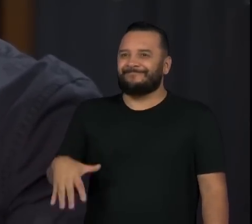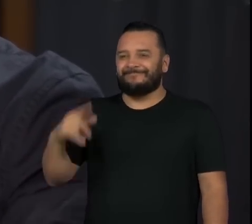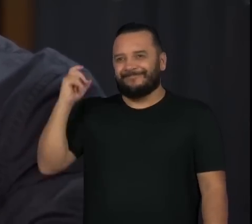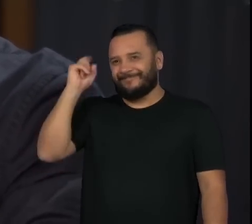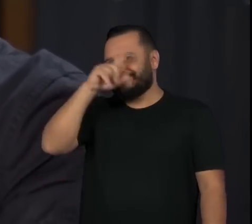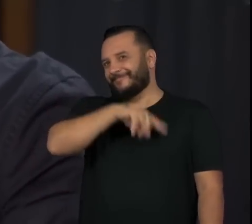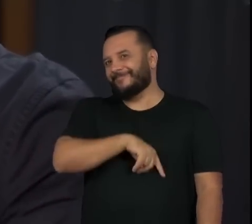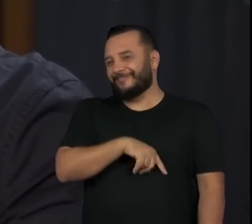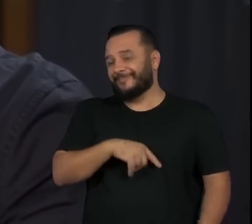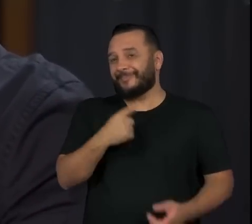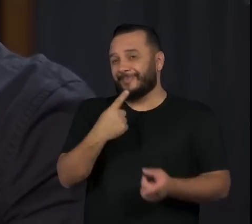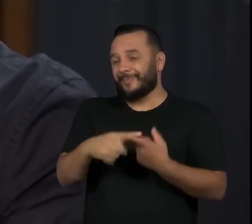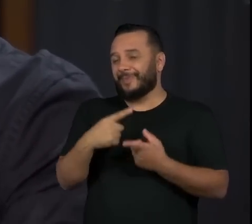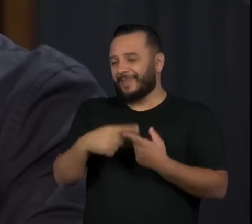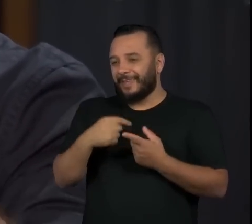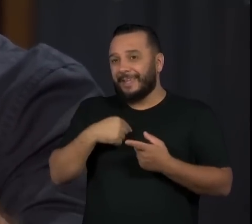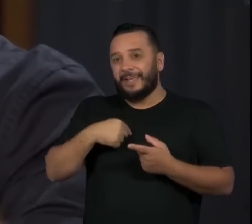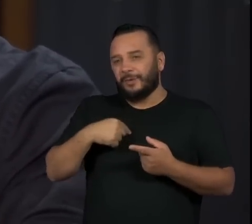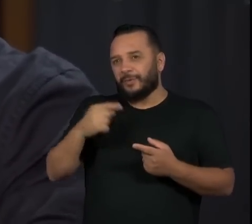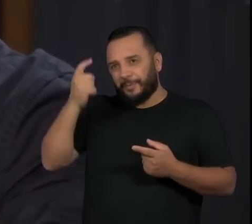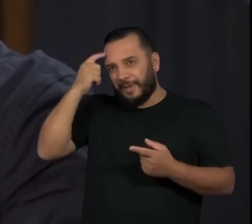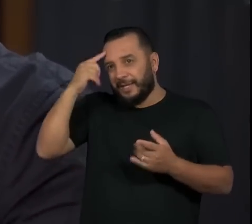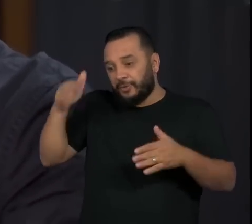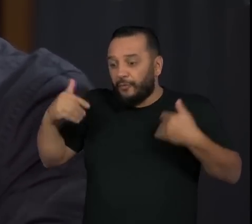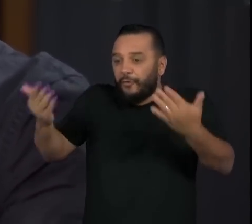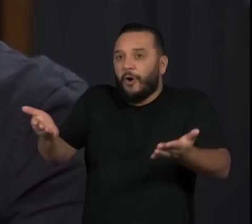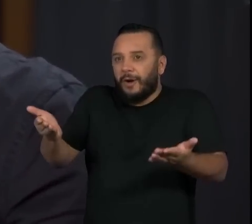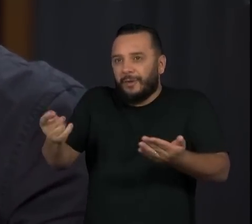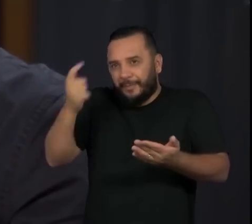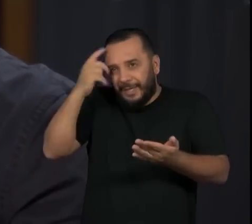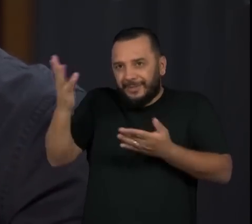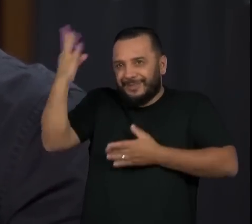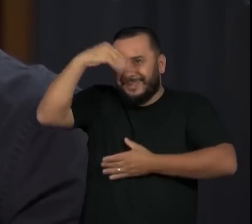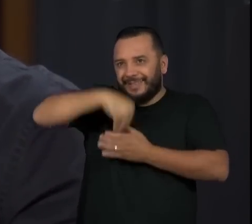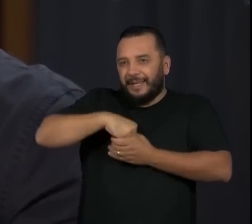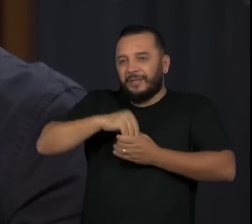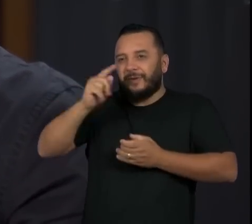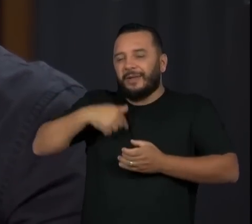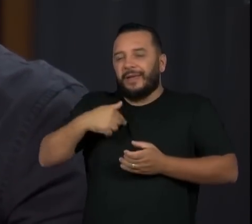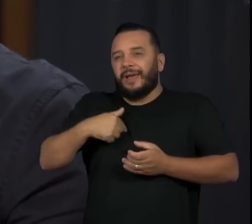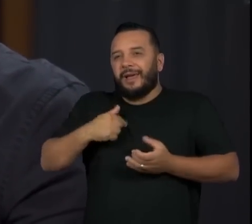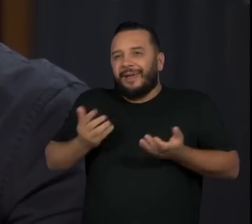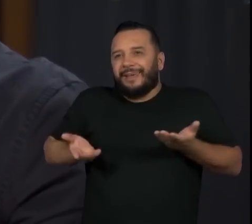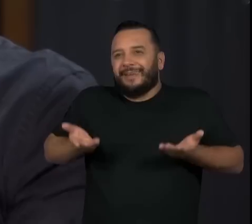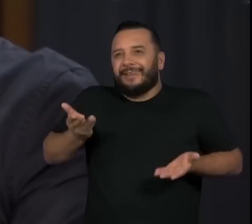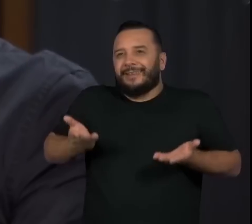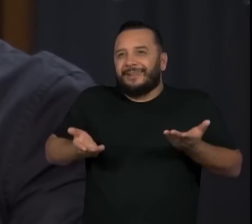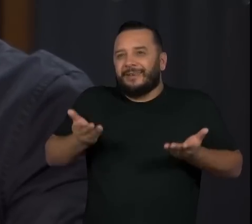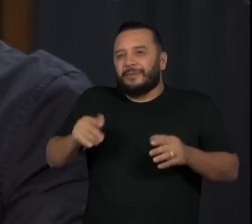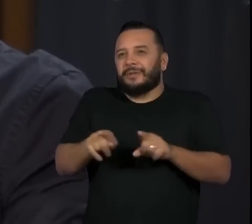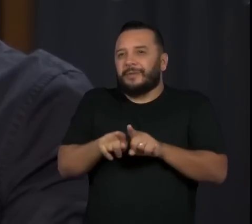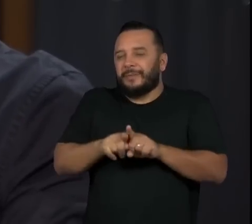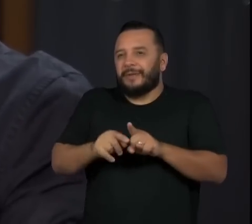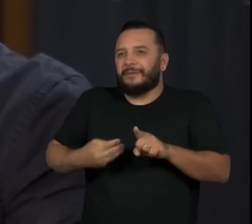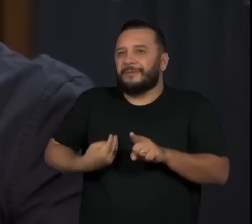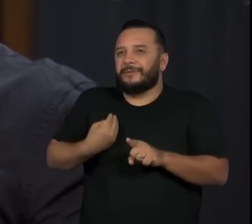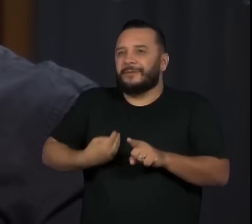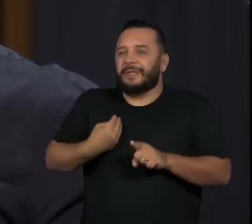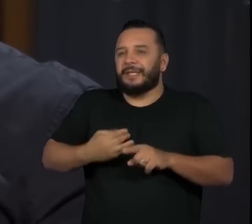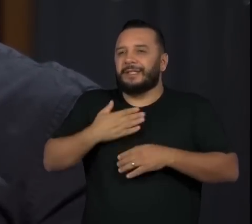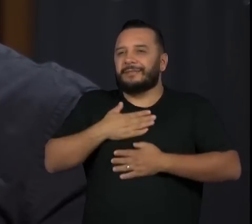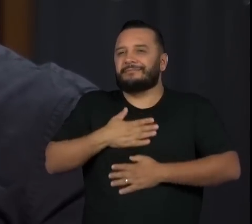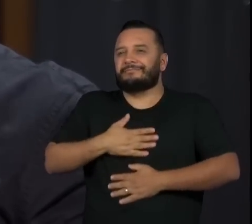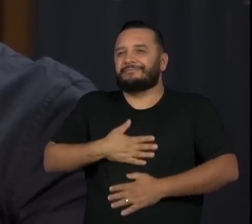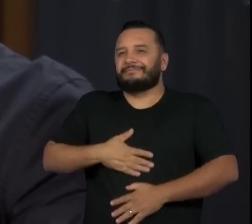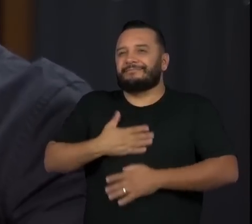estado interior de mais equilíbrio e de mais serenidade. Eu acho que é nesse lugar